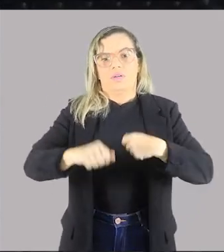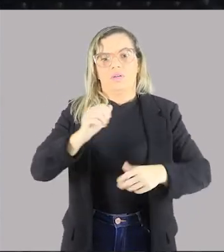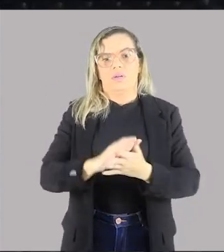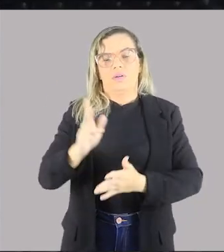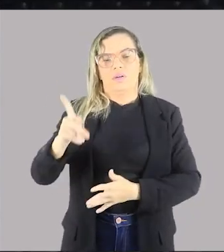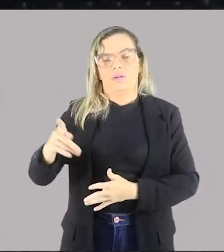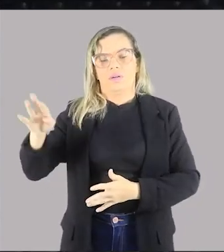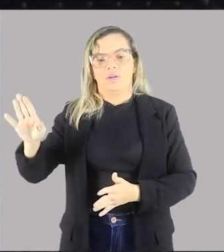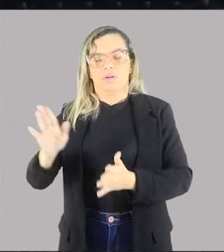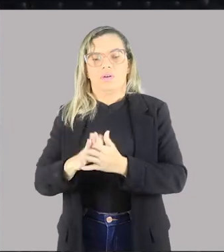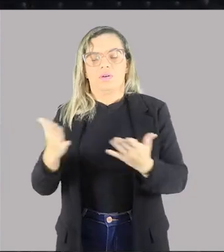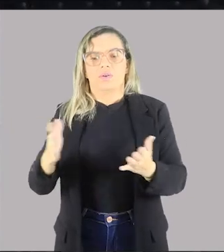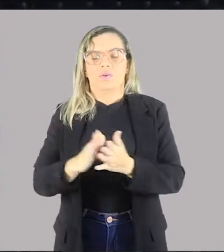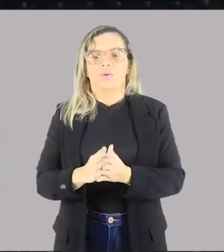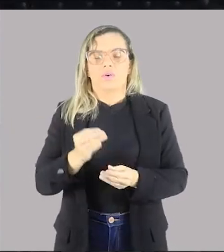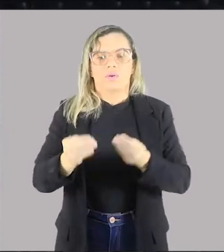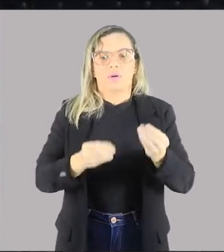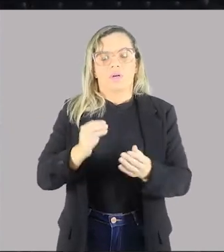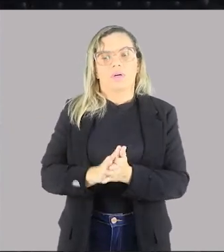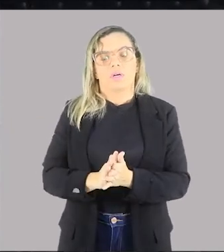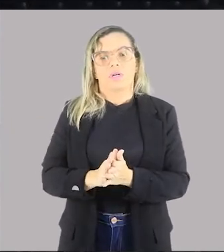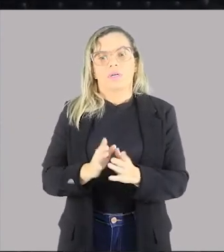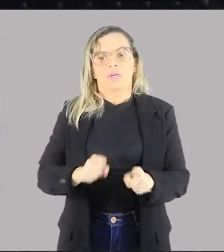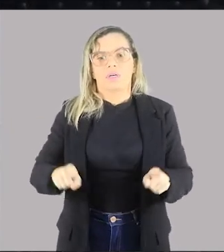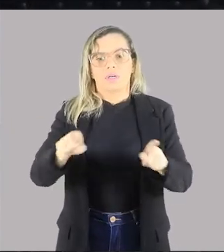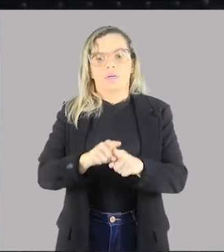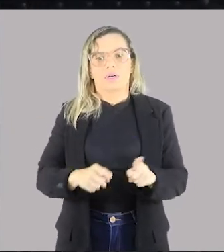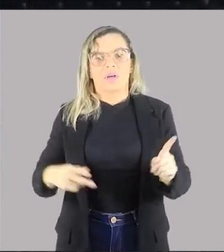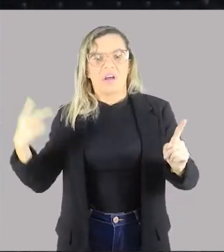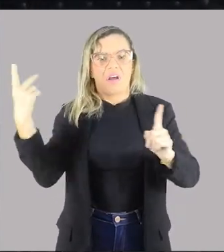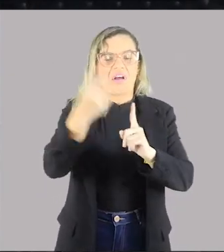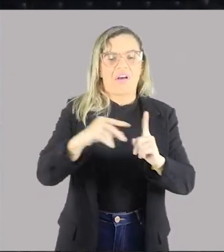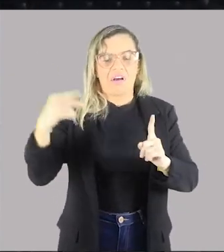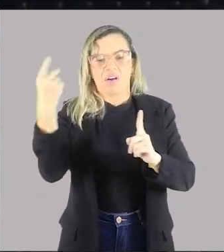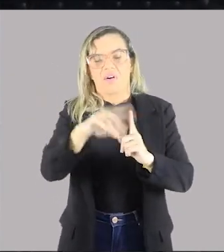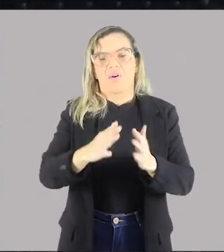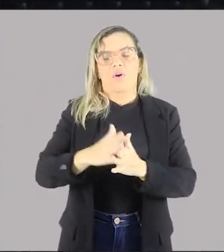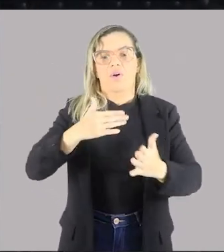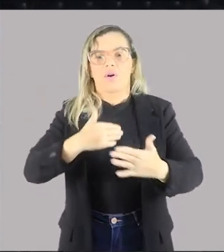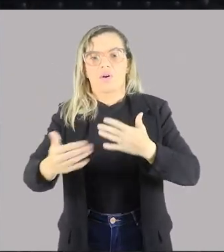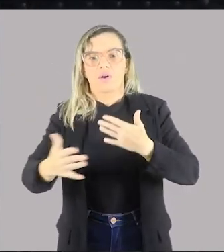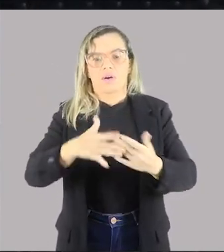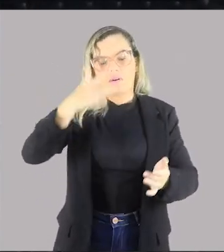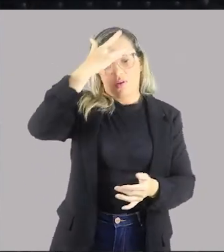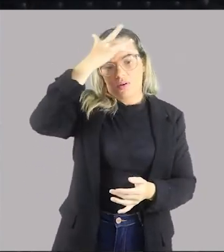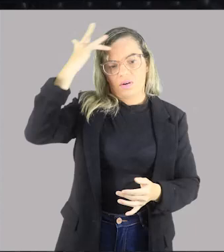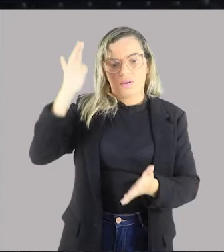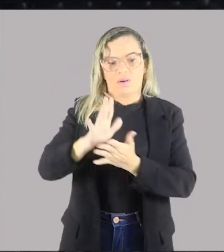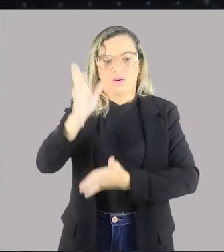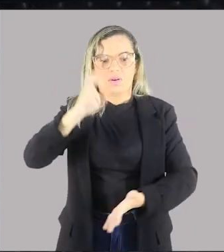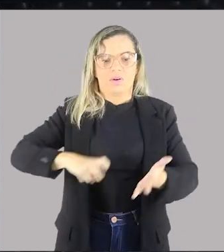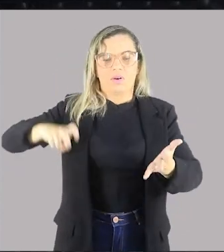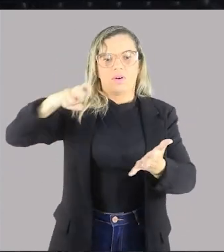administração pública, como lesionar qualquer pessoa vai trazer, obviamente, aí, sanções no campo do direito. Mas